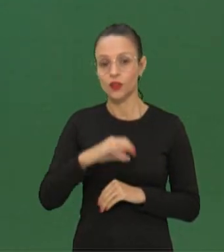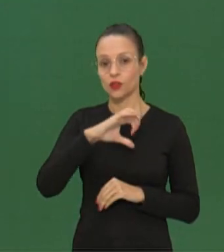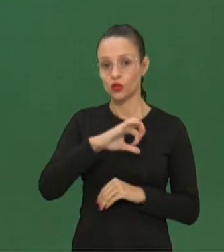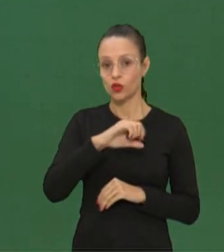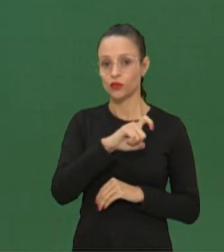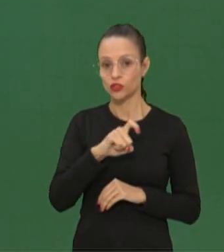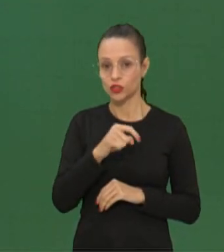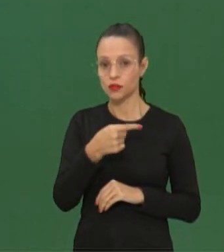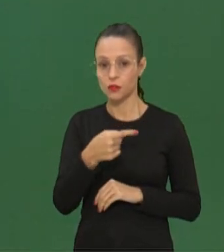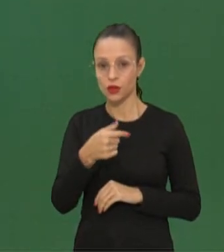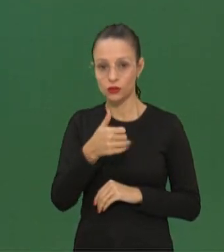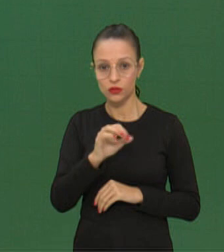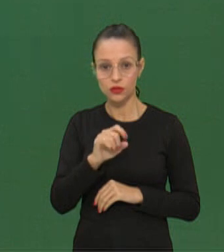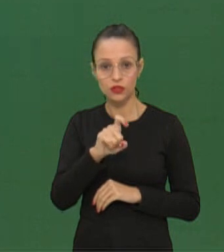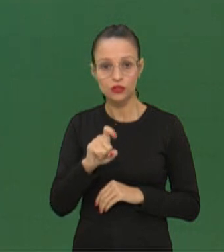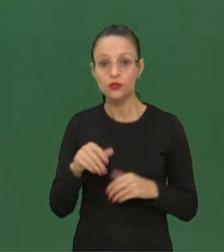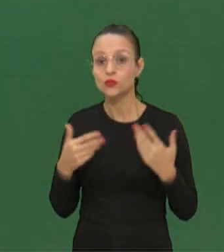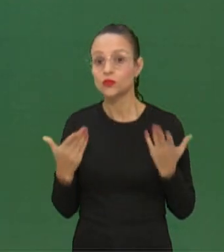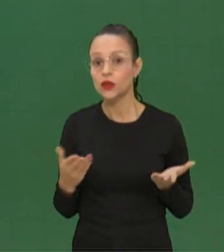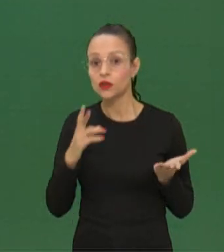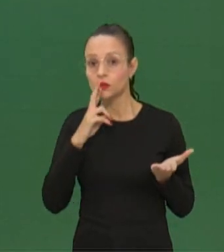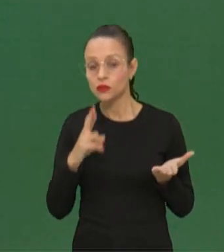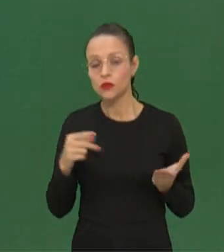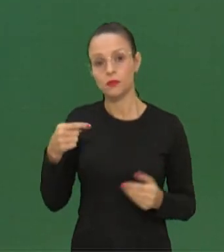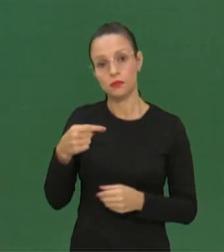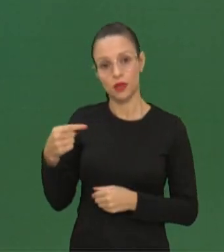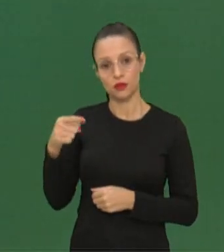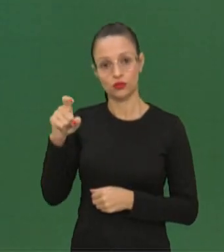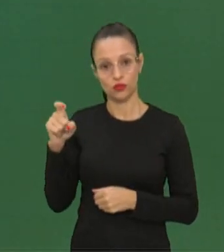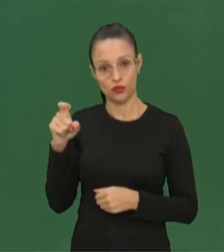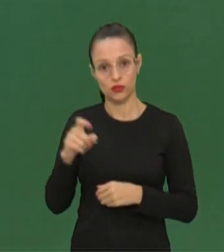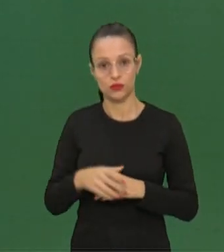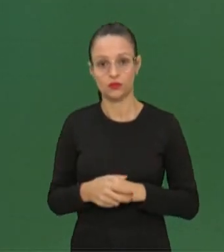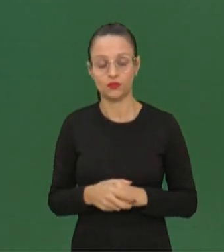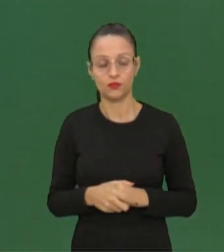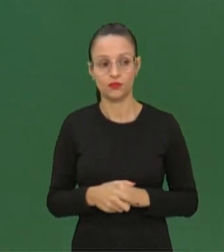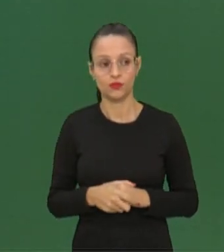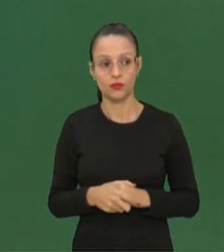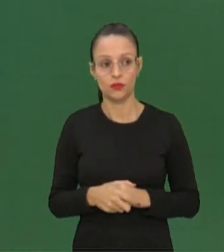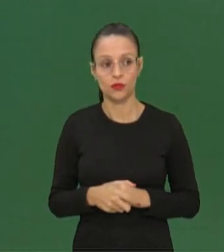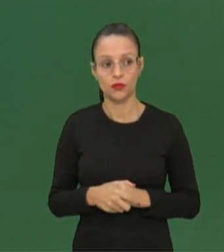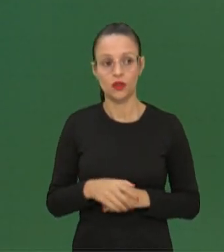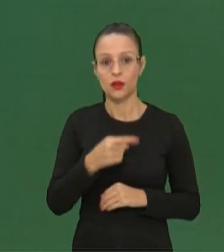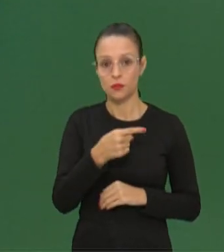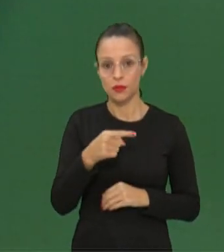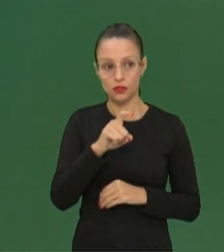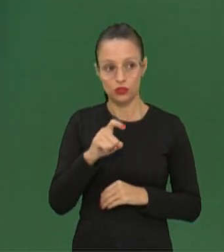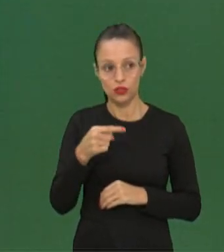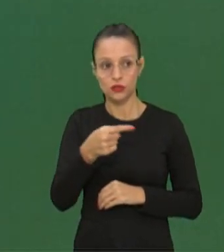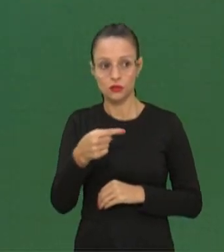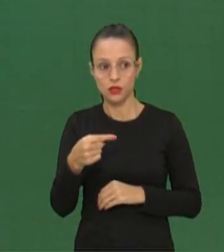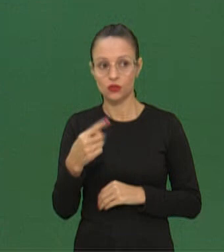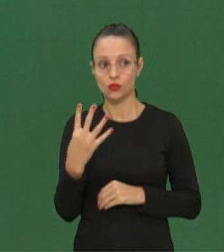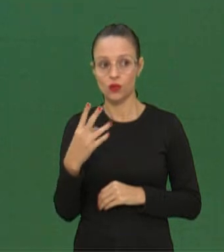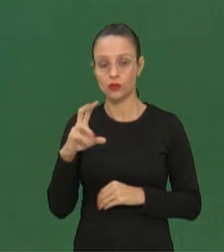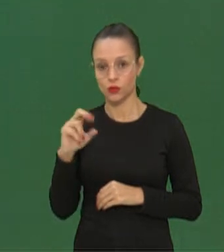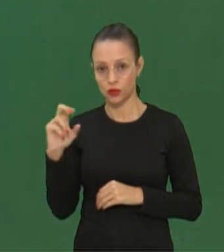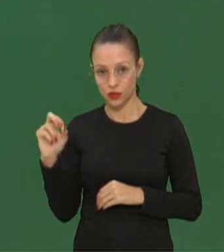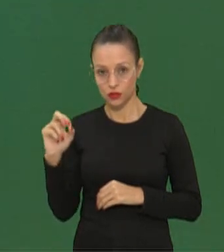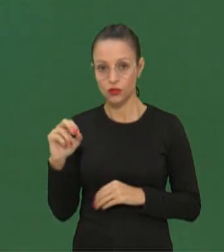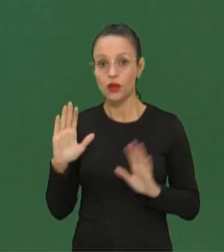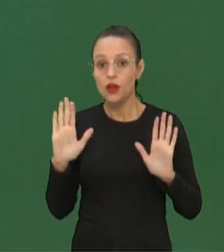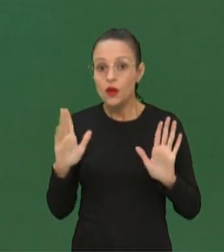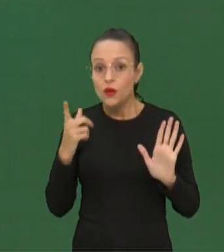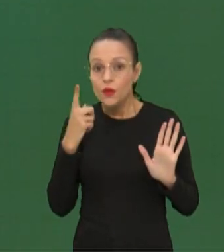9x menos 10x fica quanto? Fica menos x. Menos x igual a menos 4.500.